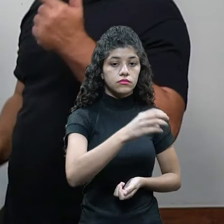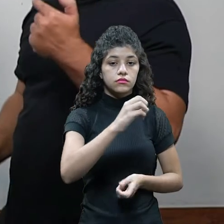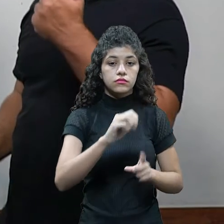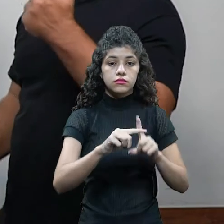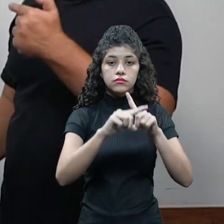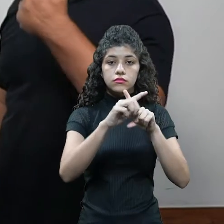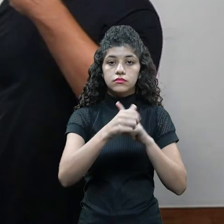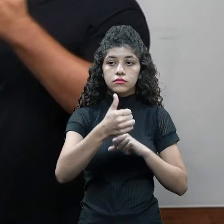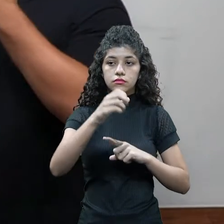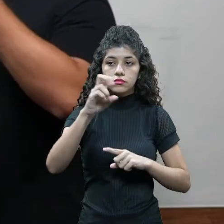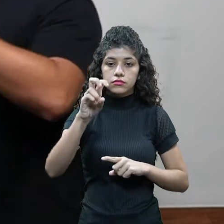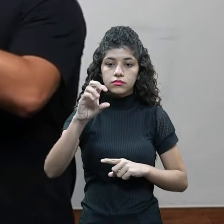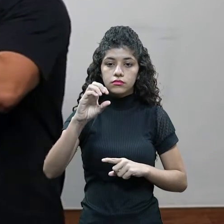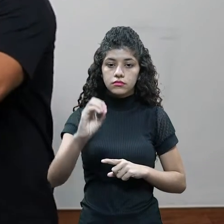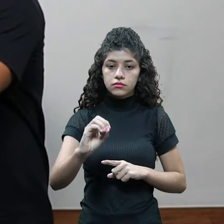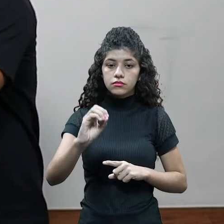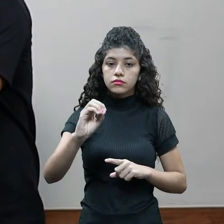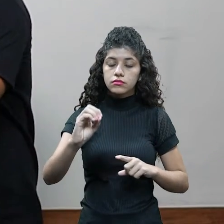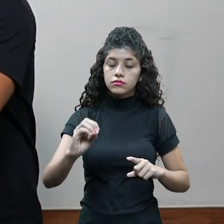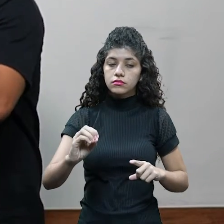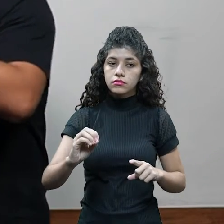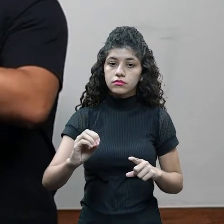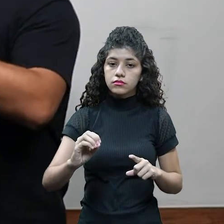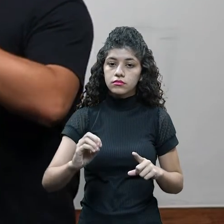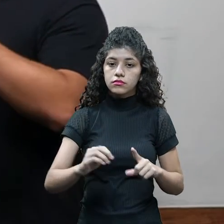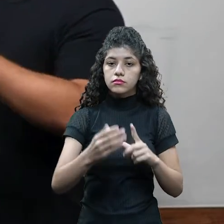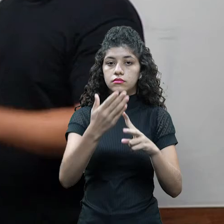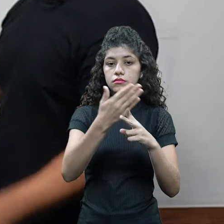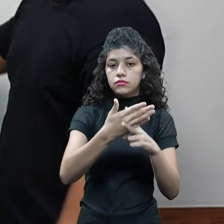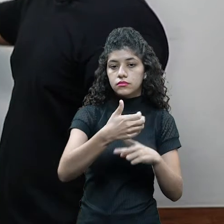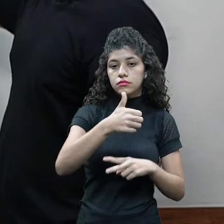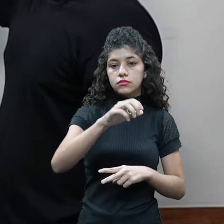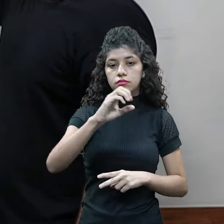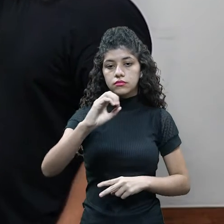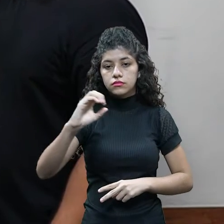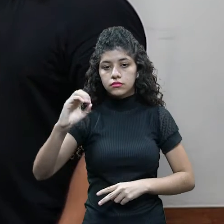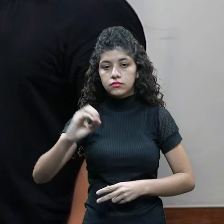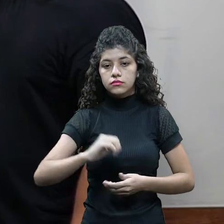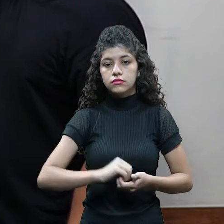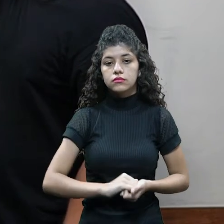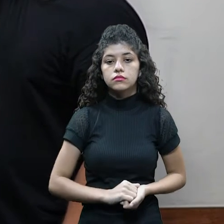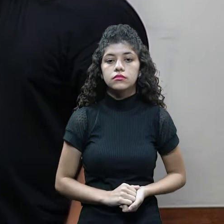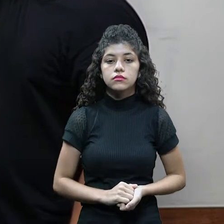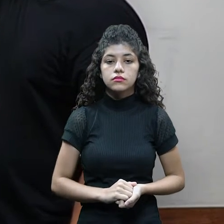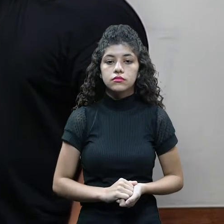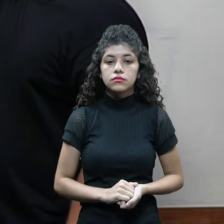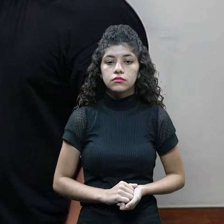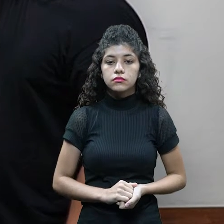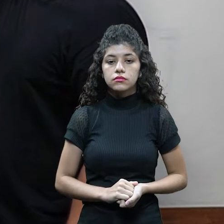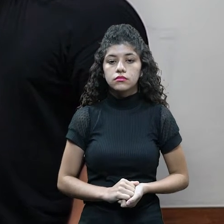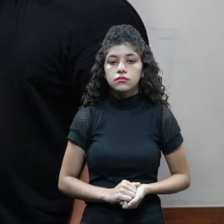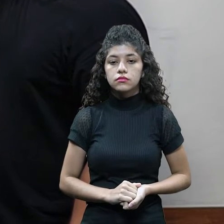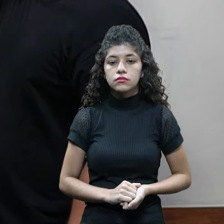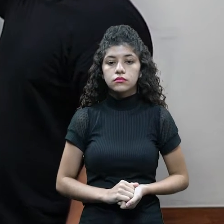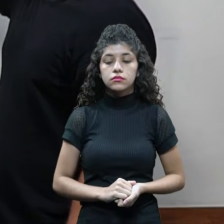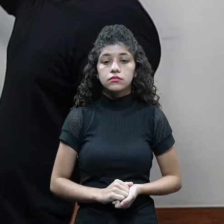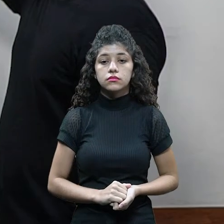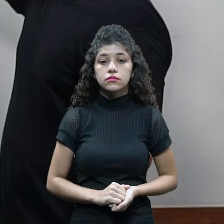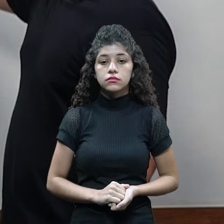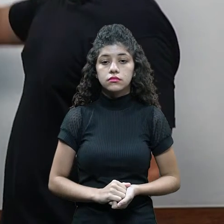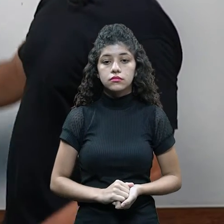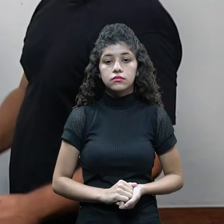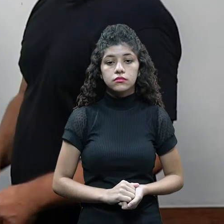Ó. 30% de 150. 30 vezes 150 dividido por 100. Tira um zero de cima com o de